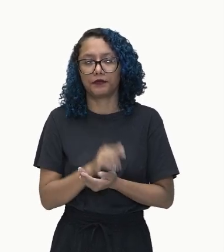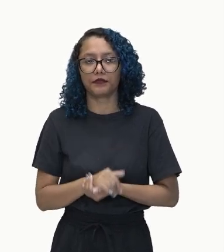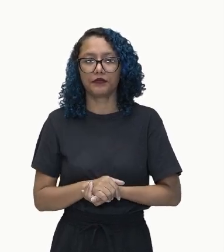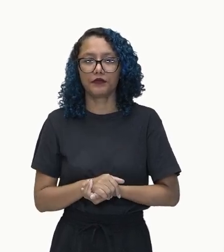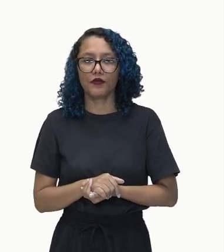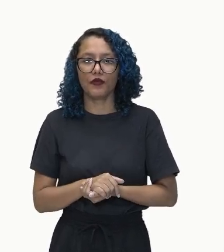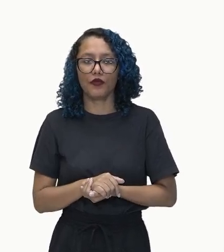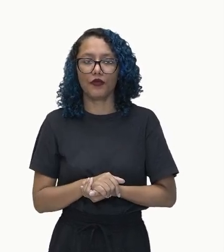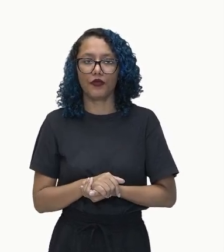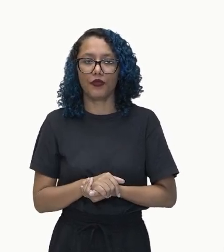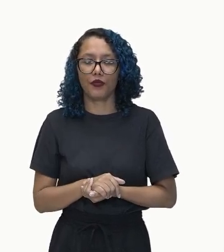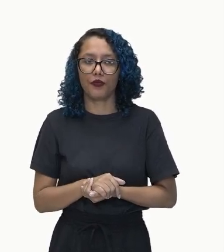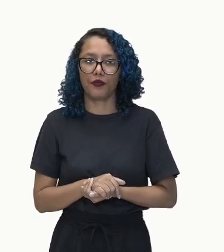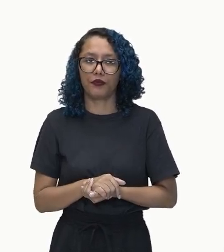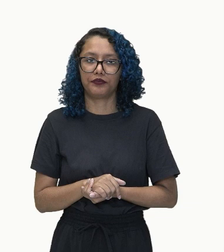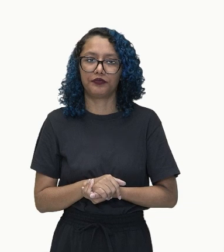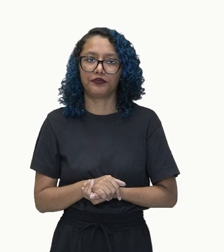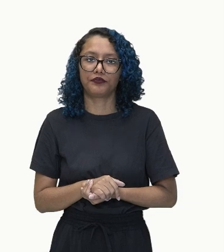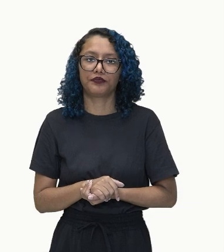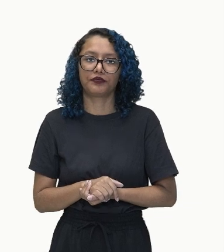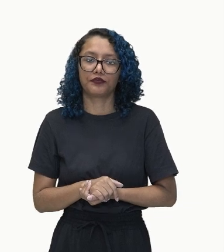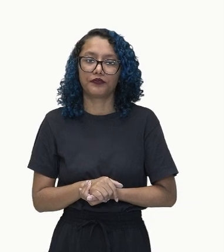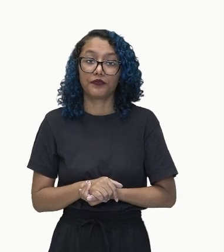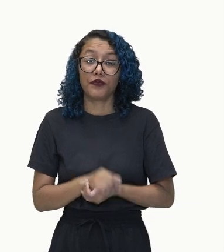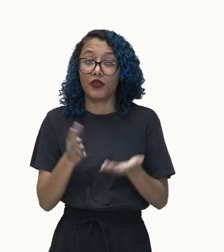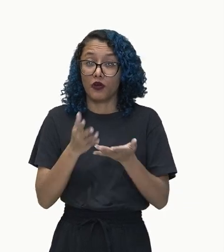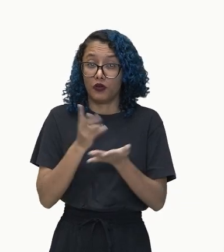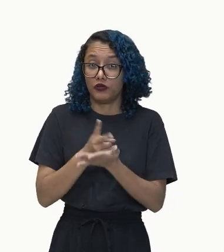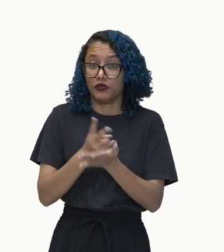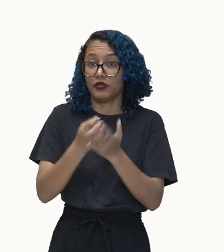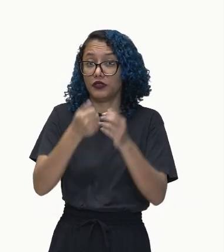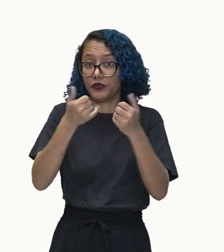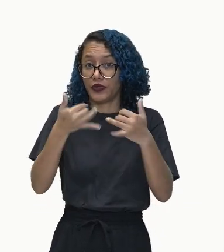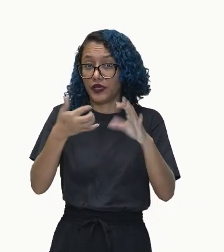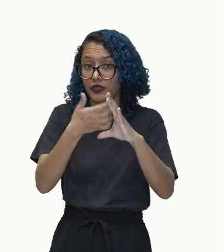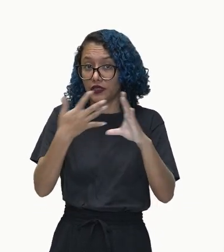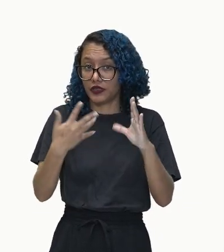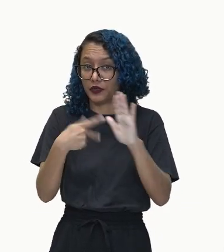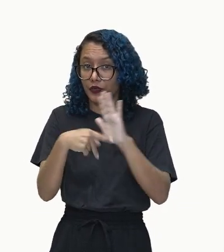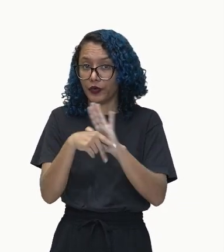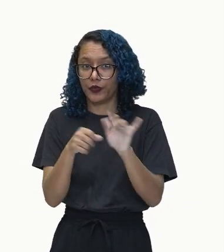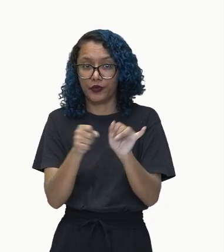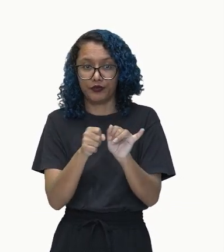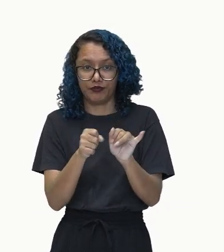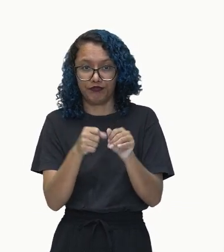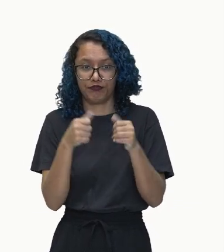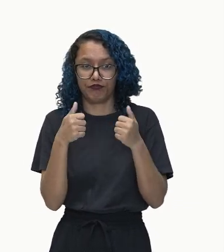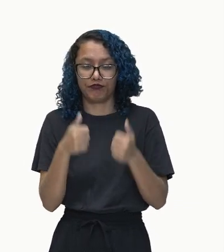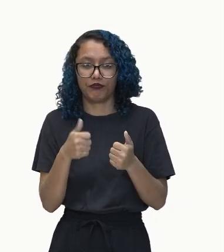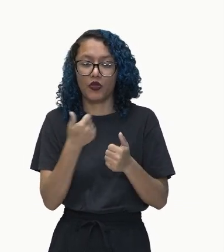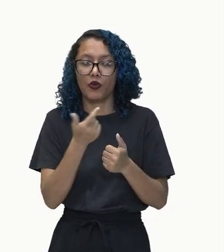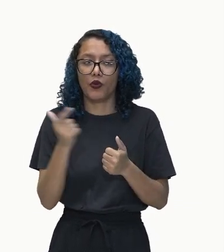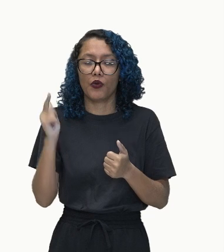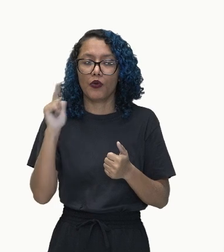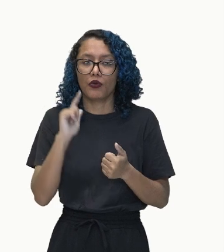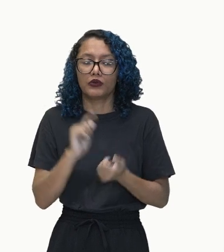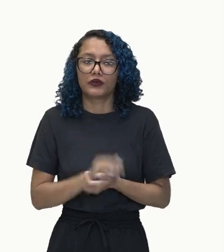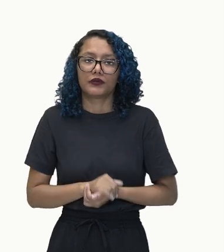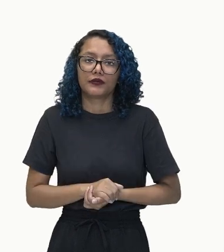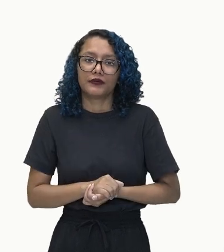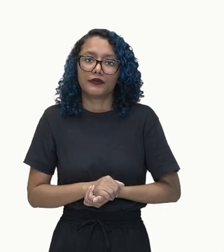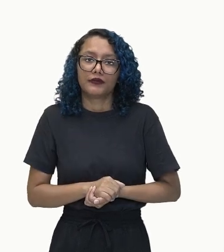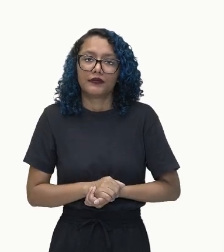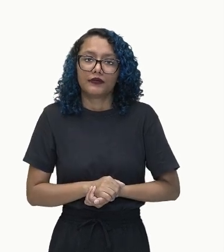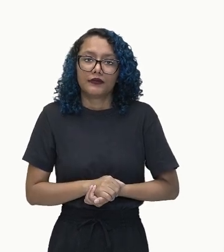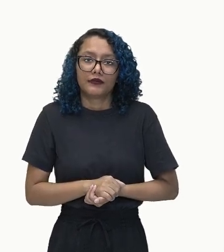ainda mais a respeito aí sobre as características do sujeito. Outra situação que nós trouxemos para você, olha só,